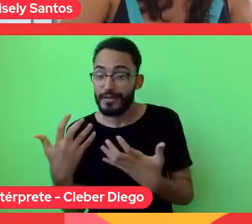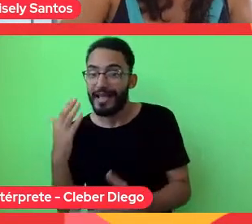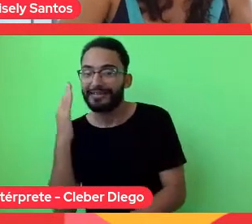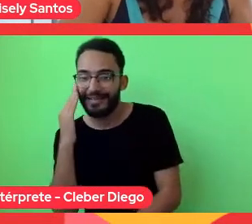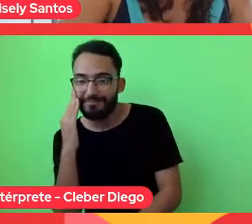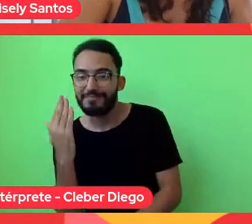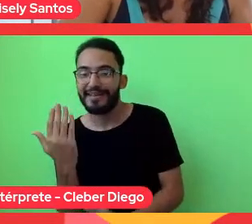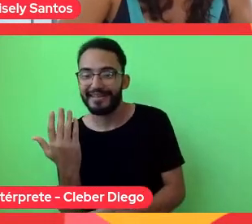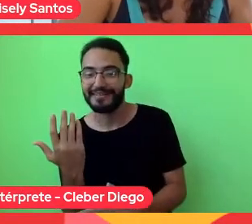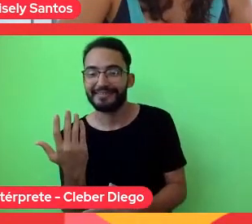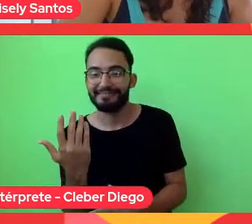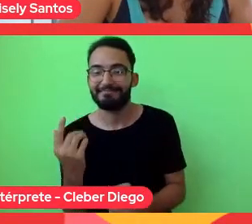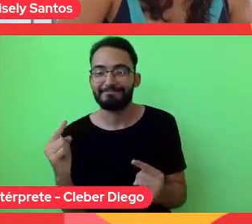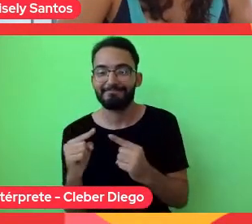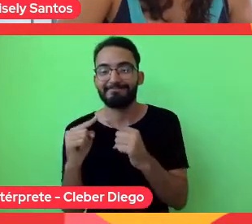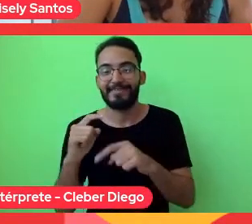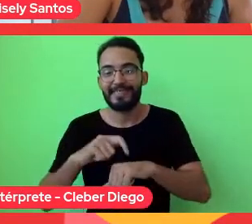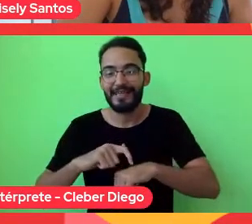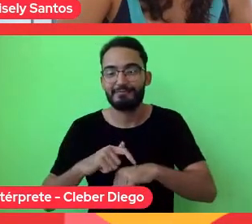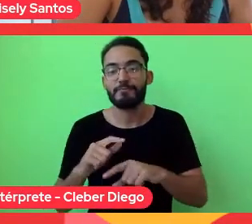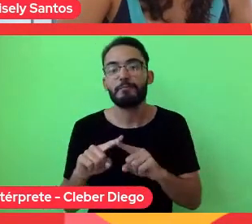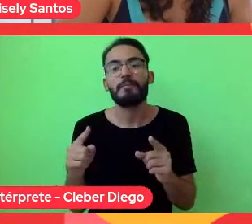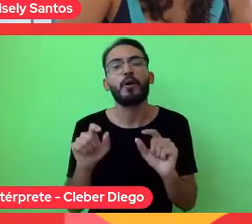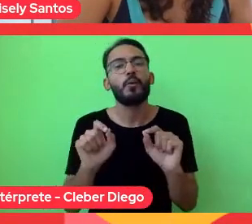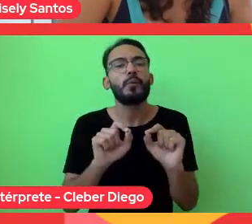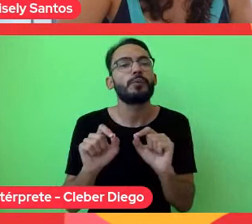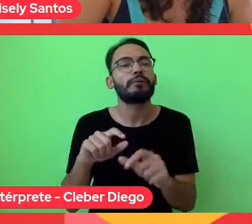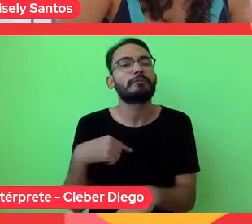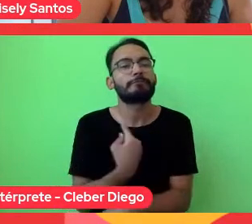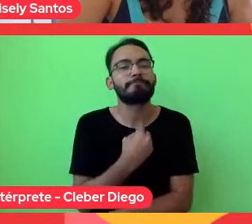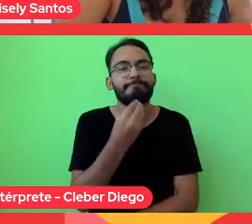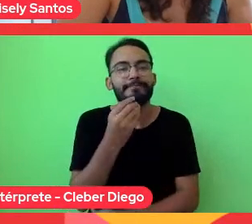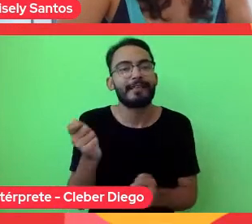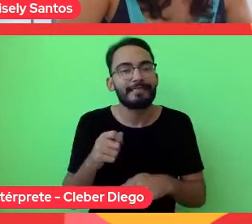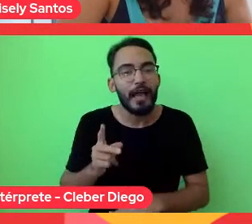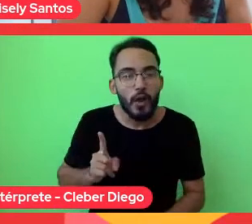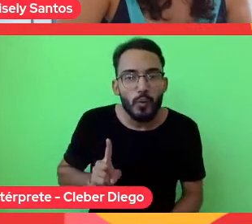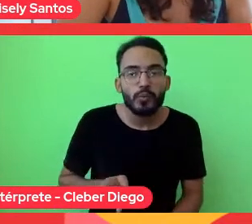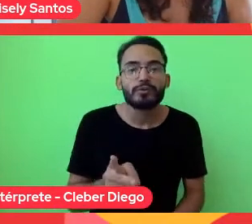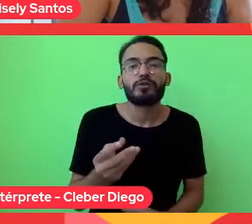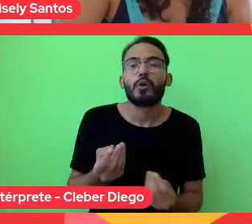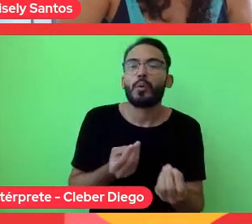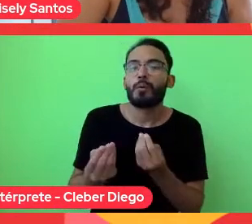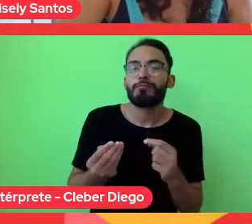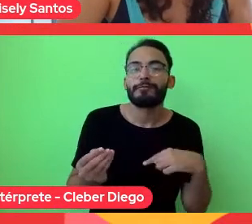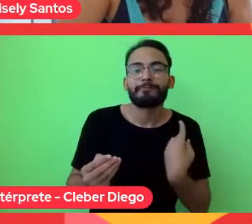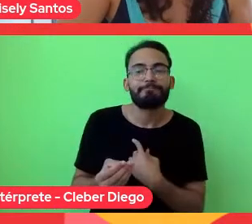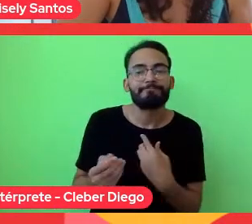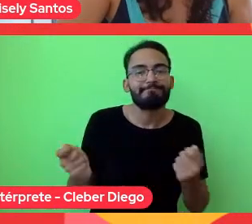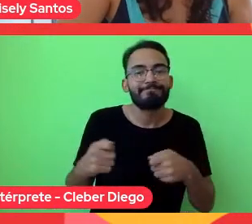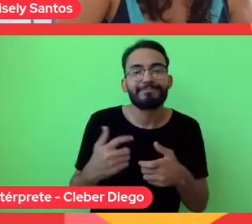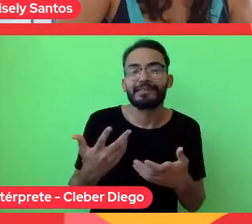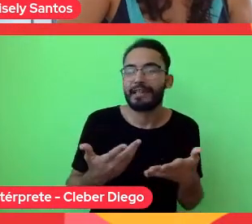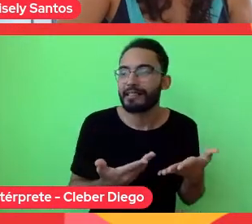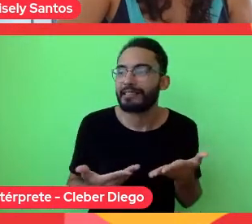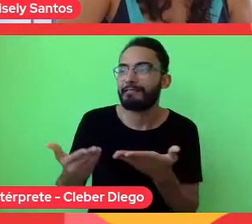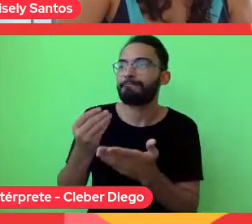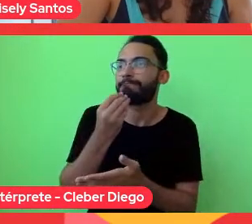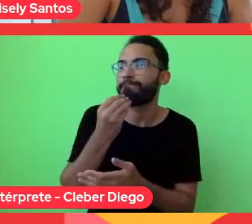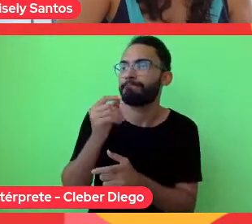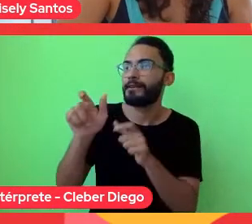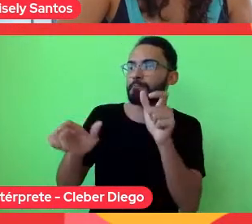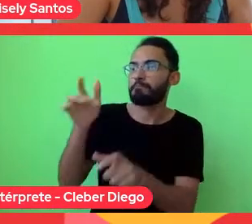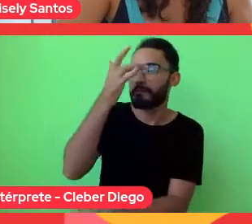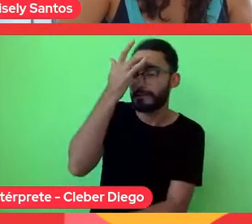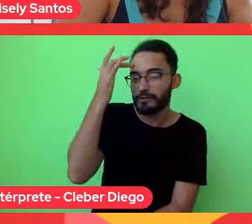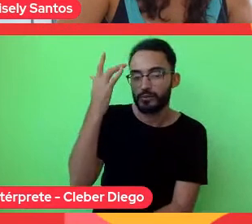tempo, que a gente pode continuar, como que a gente pode levar isso para as